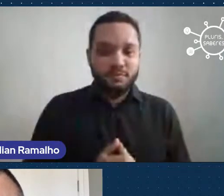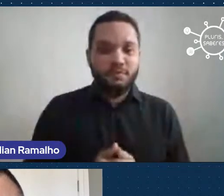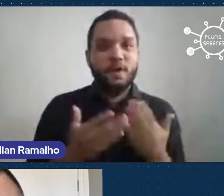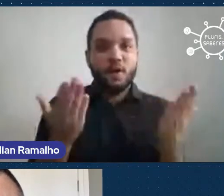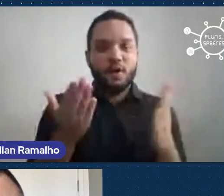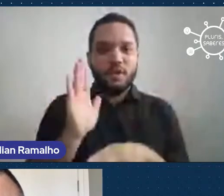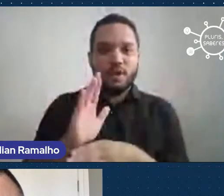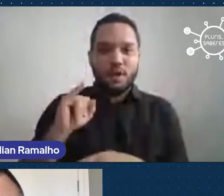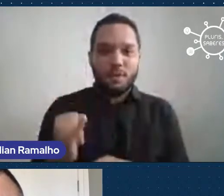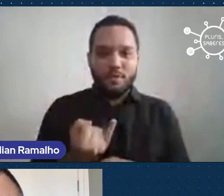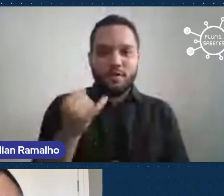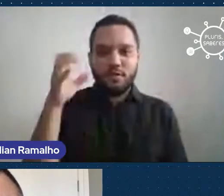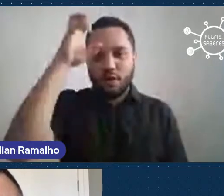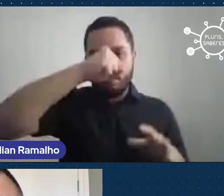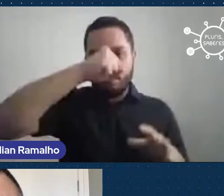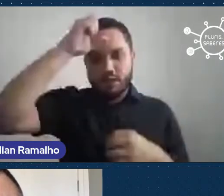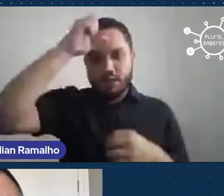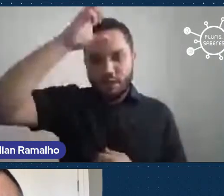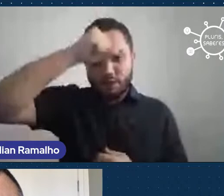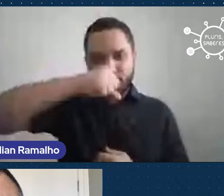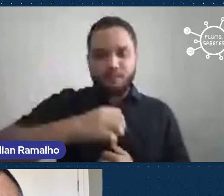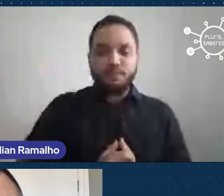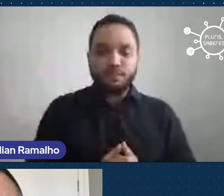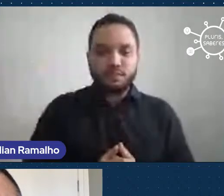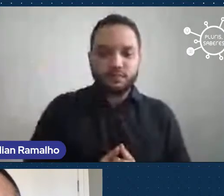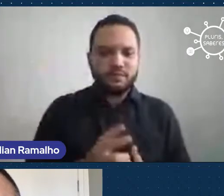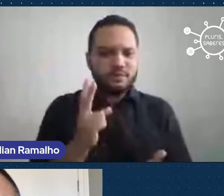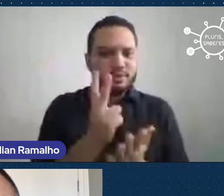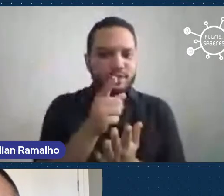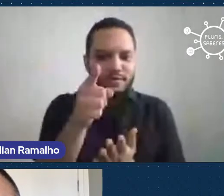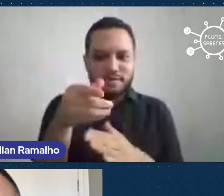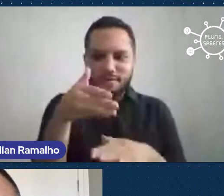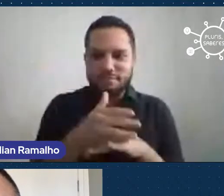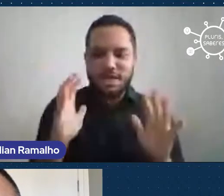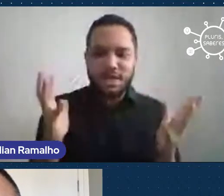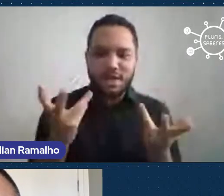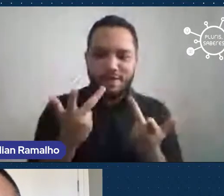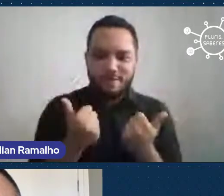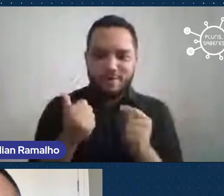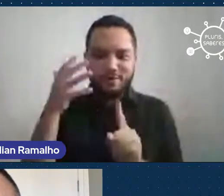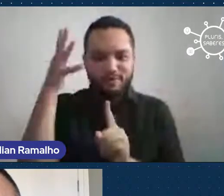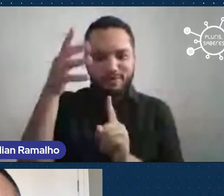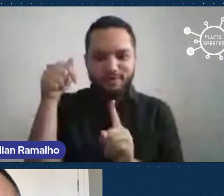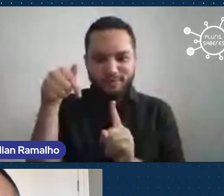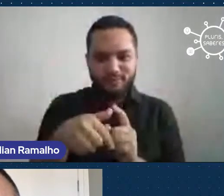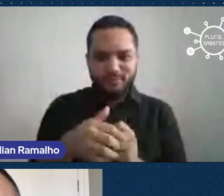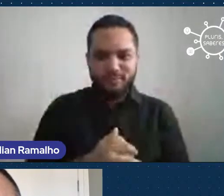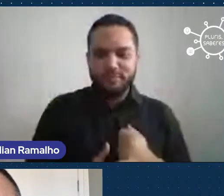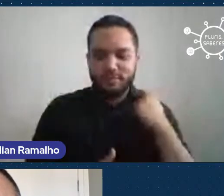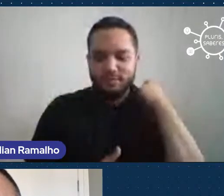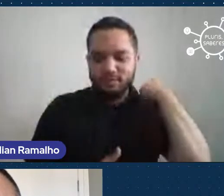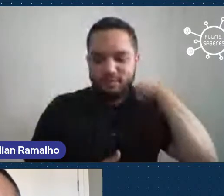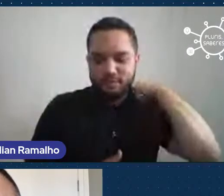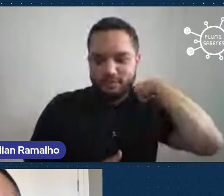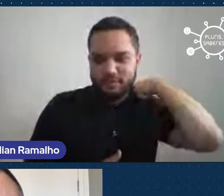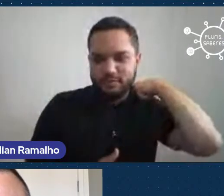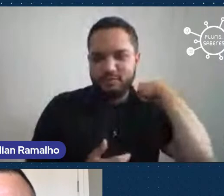e enriquecedora. Que é sempre um sucesso essa participação aqui na Semana de Metodologia, professor. A fala é